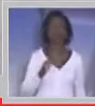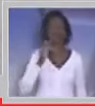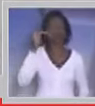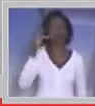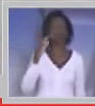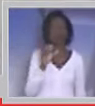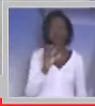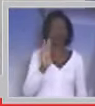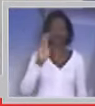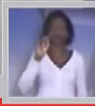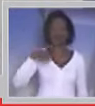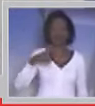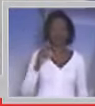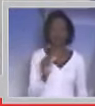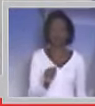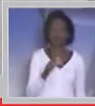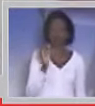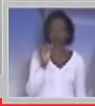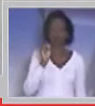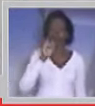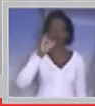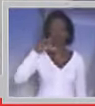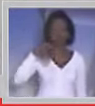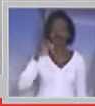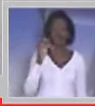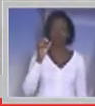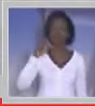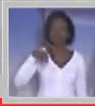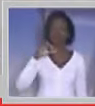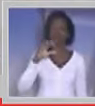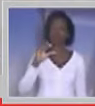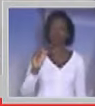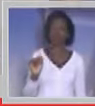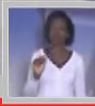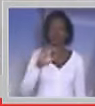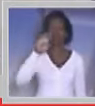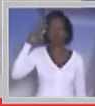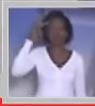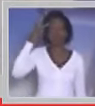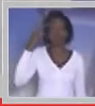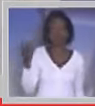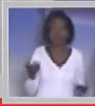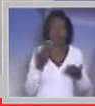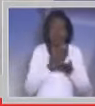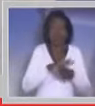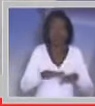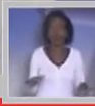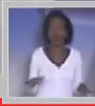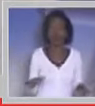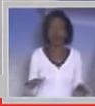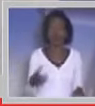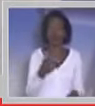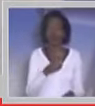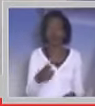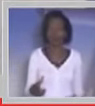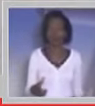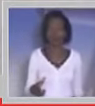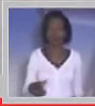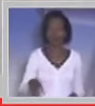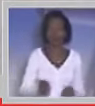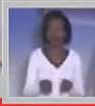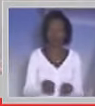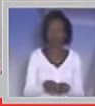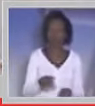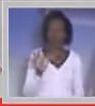Banda Sinfônica do Estado de São Paulo agora não tem mais Banda Sinfônica e não vai ter mais também banda nem são farra nas